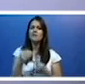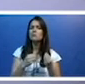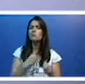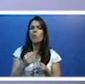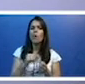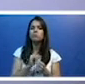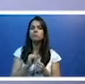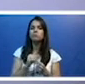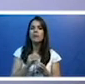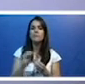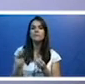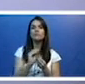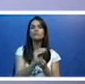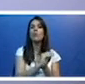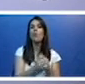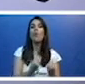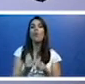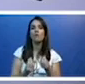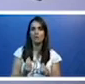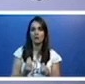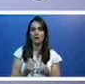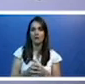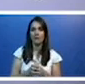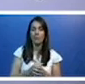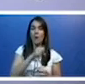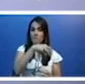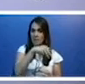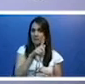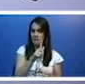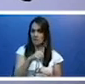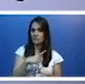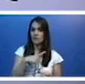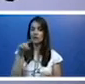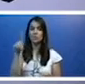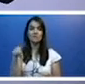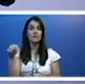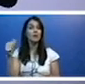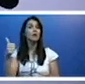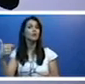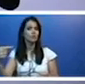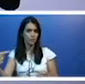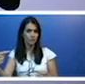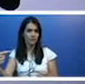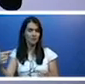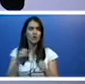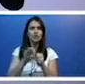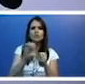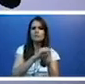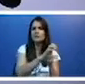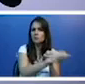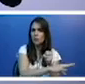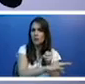eletrônica desse magnésio. Esse magnésio ele tem número atômico 12, e quando a gente faz a distribuição eletrônica dele,